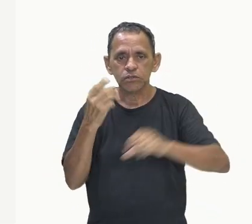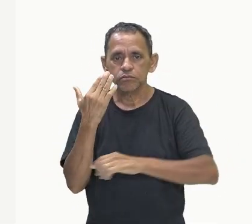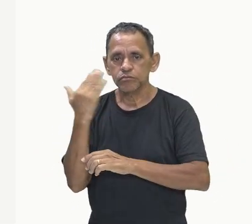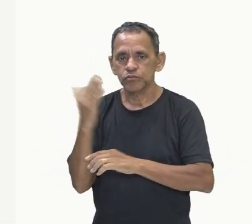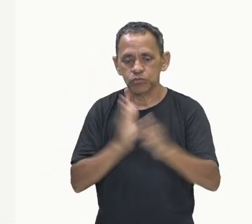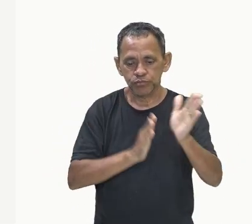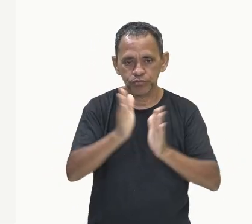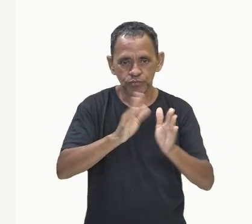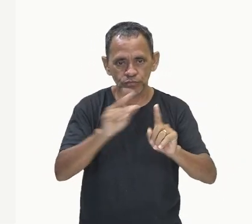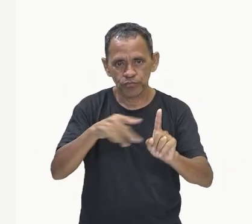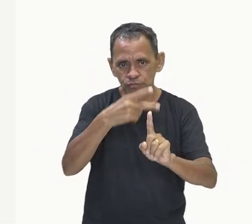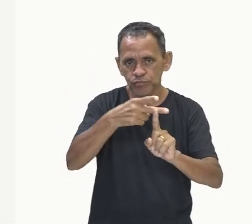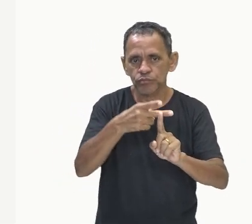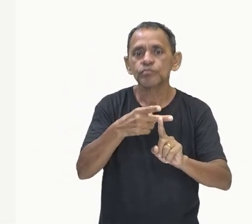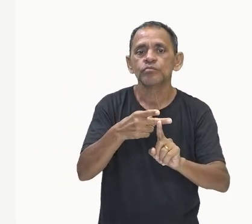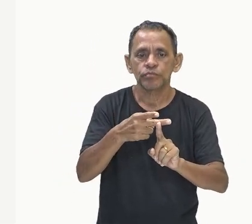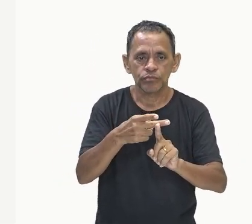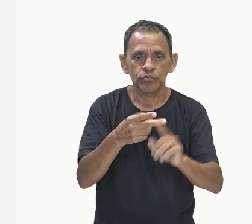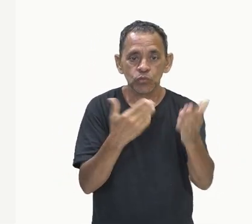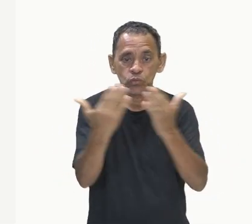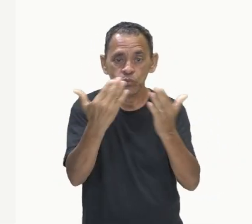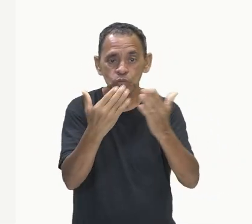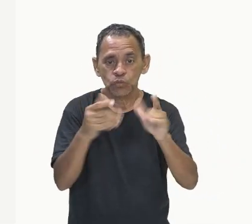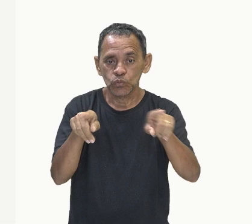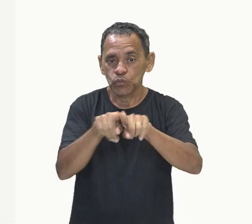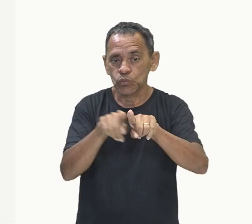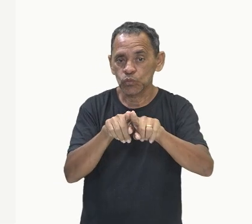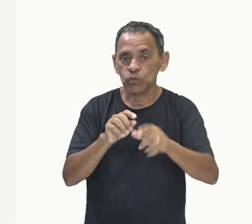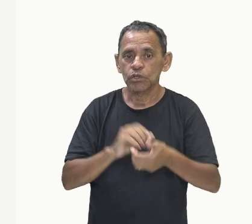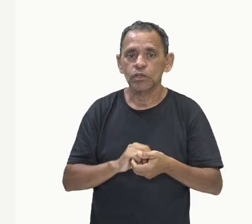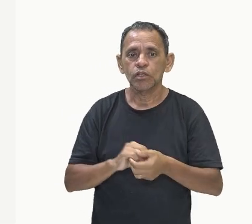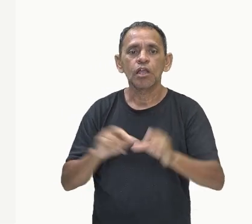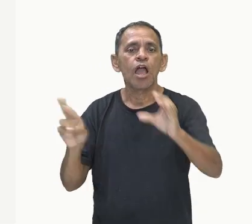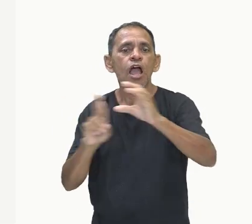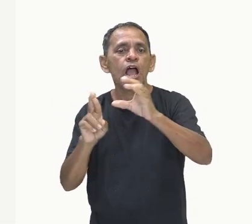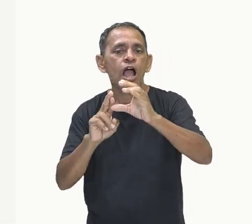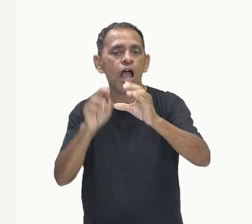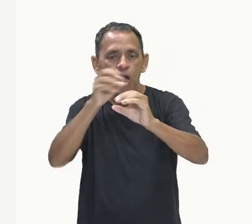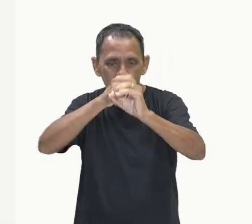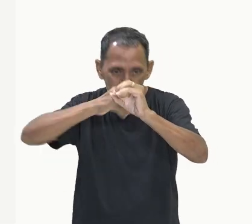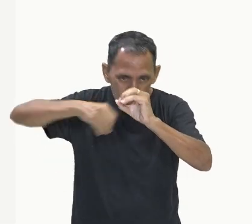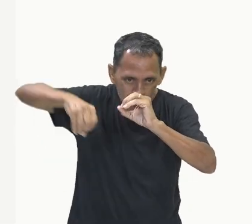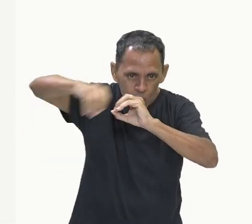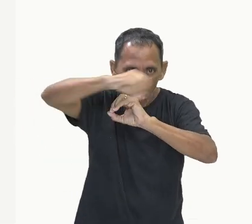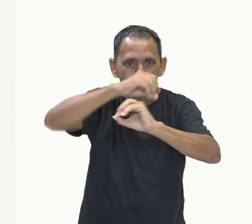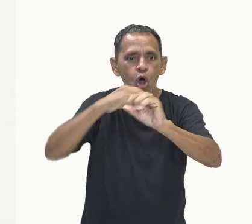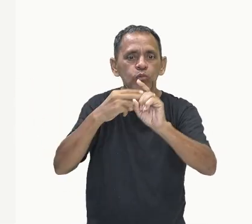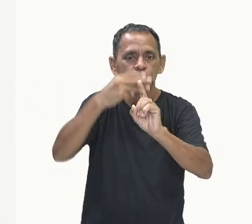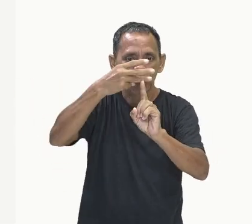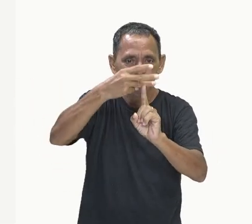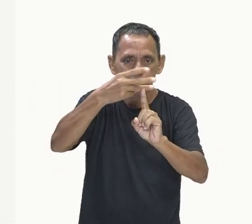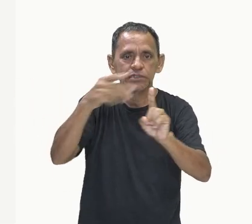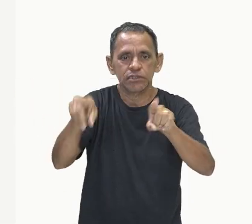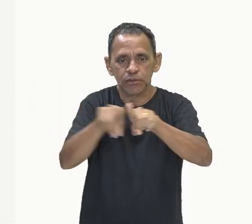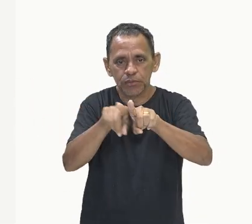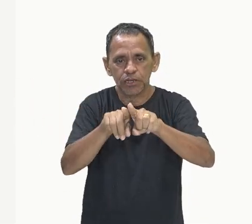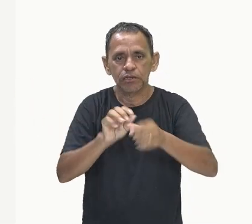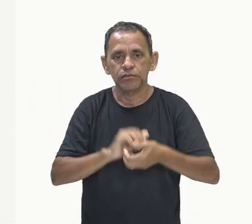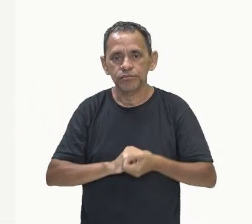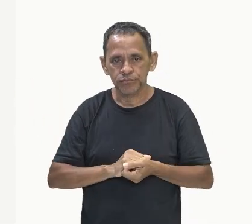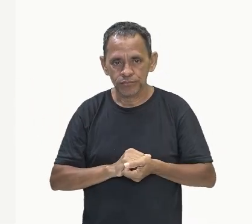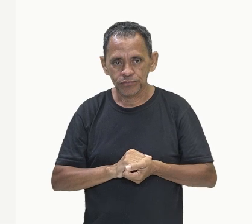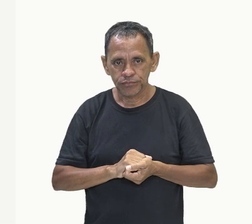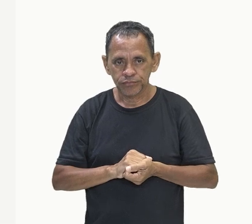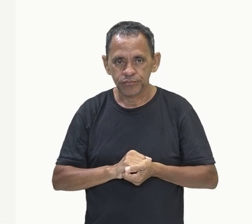são proporcionais aos raios de órbita ao cubo, o período, então, que eu quero calcular, t ao quadrado, vai ser igual